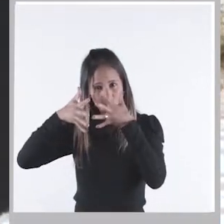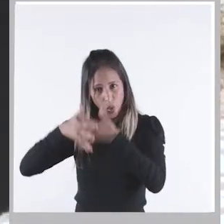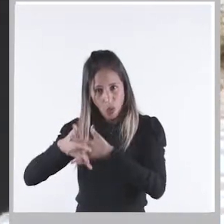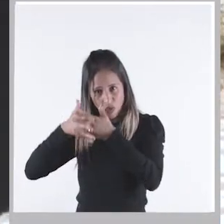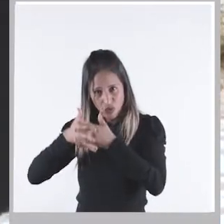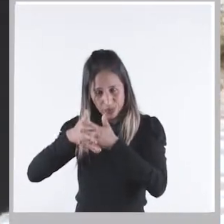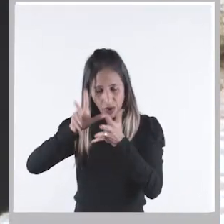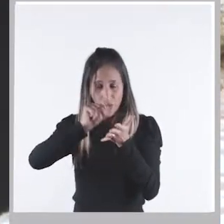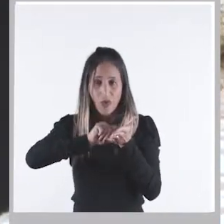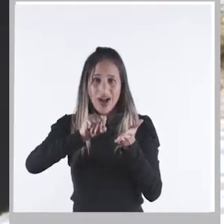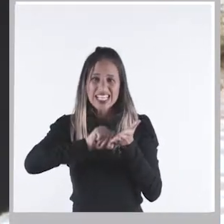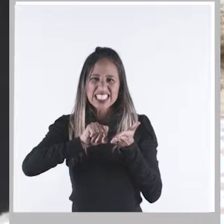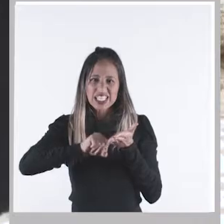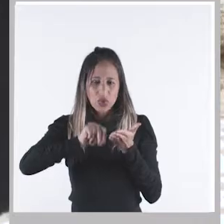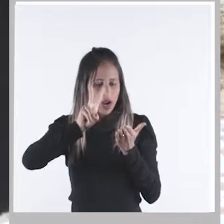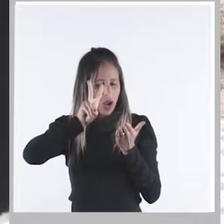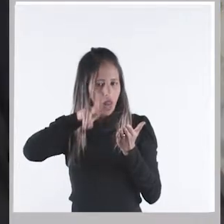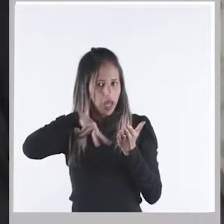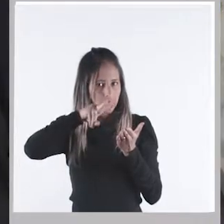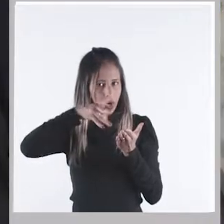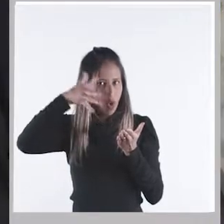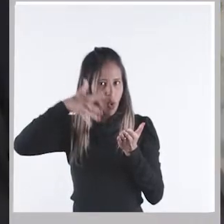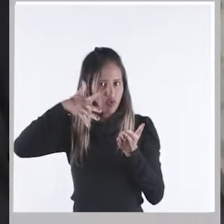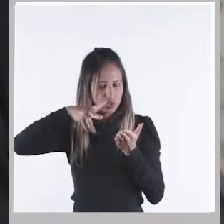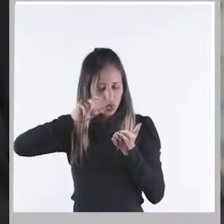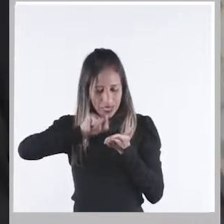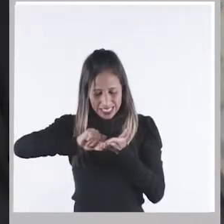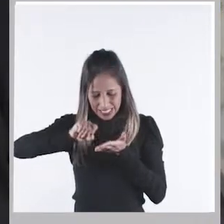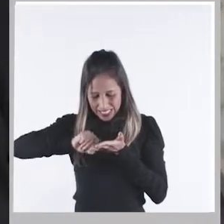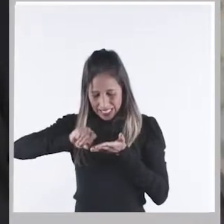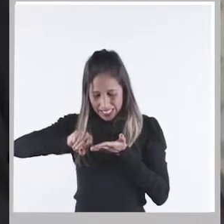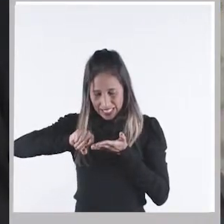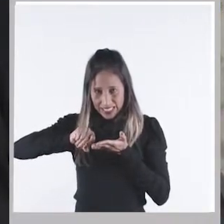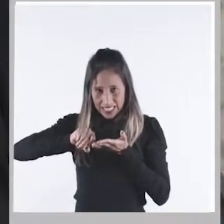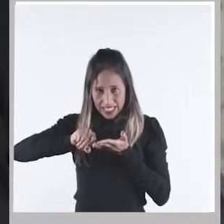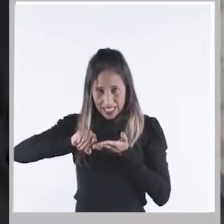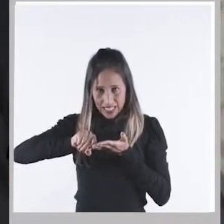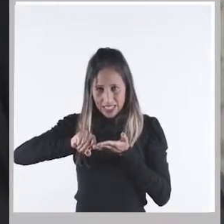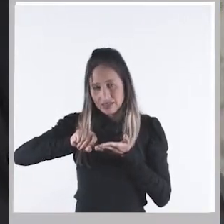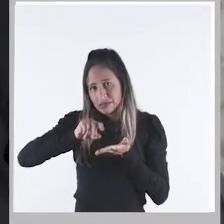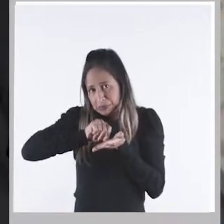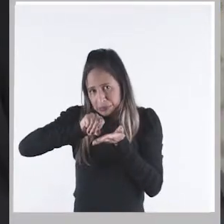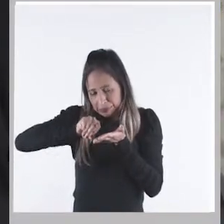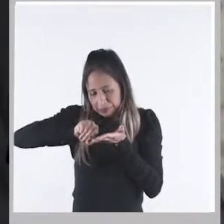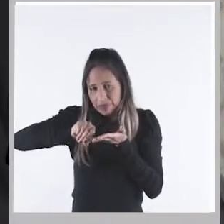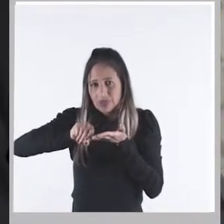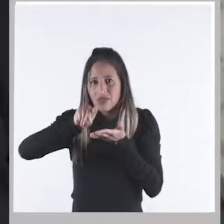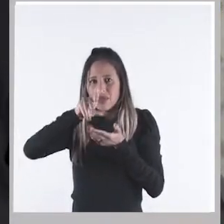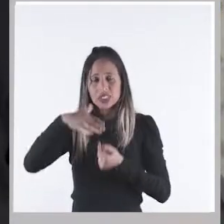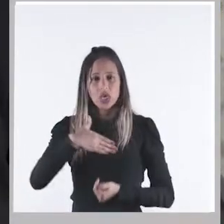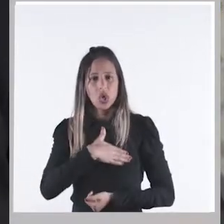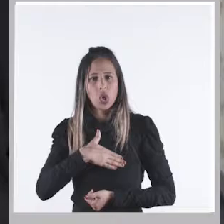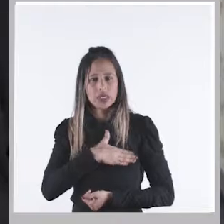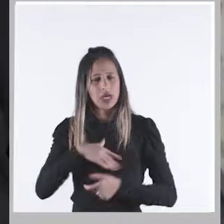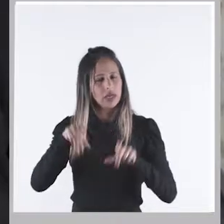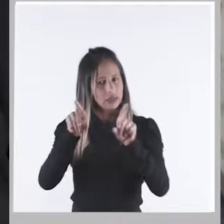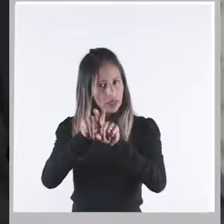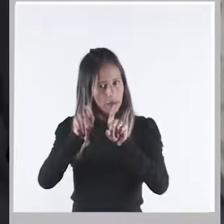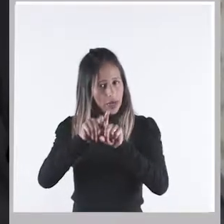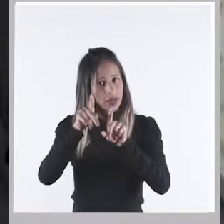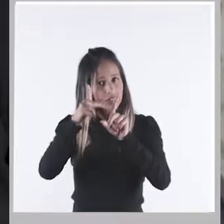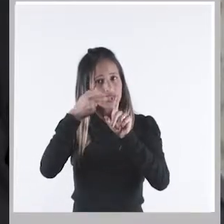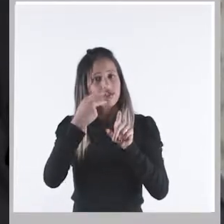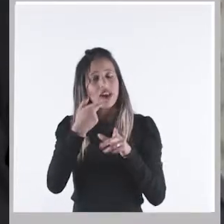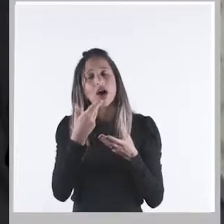com a escritora, e pensando nesse processo, né, de escrevivência, eu gostaria que você falasse também em